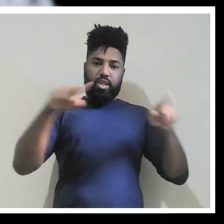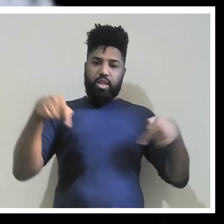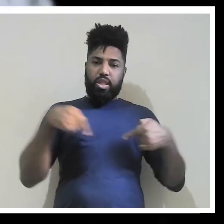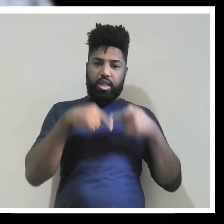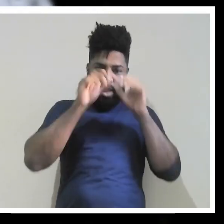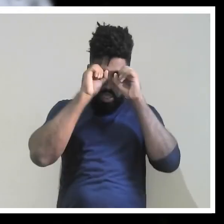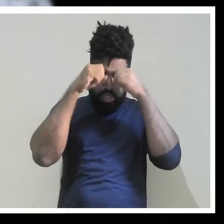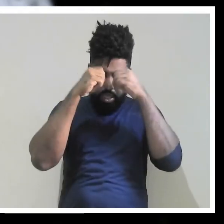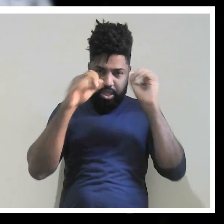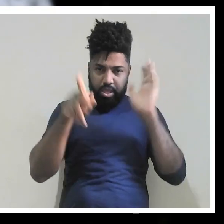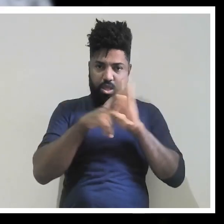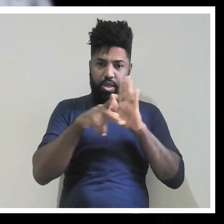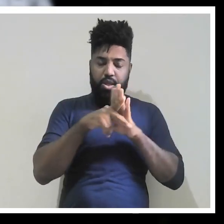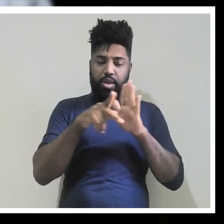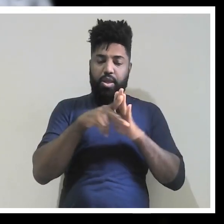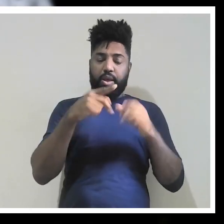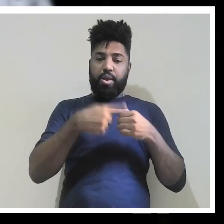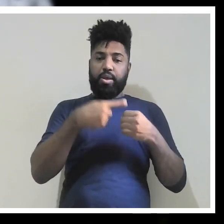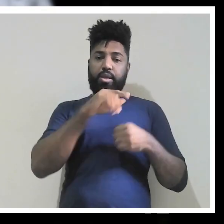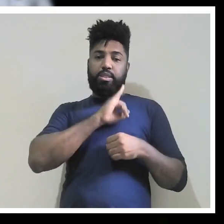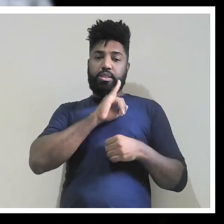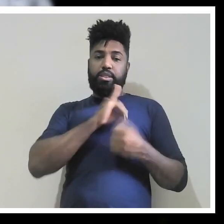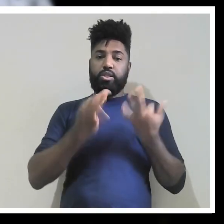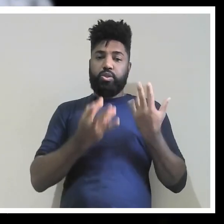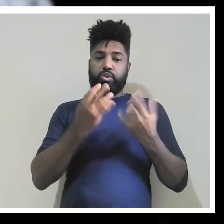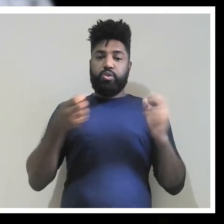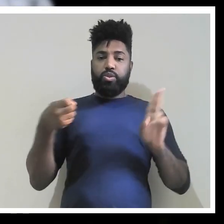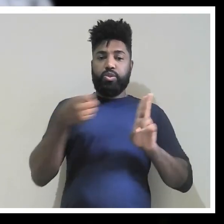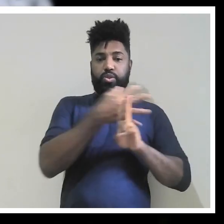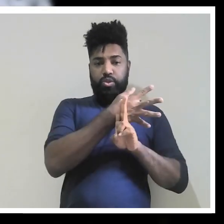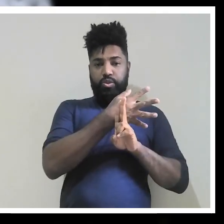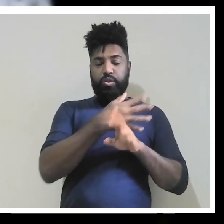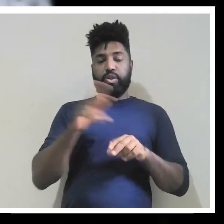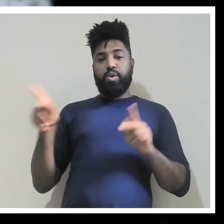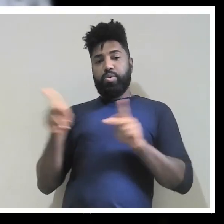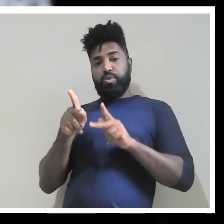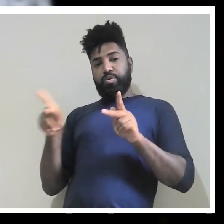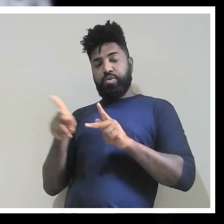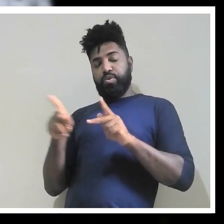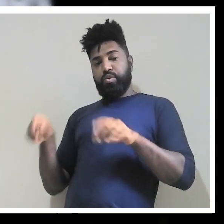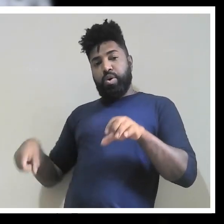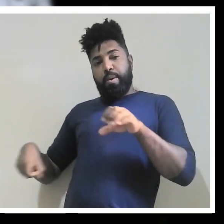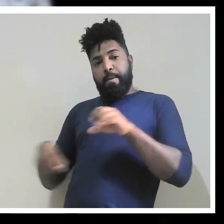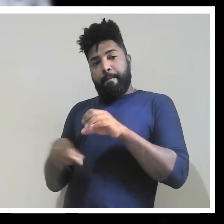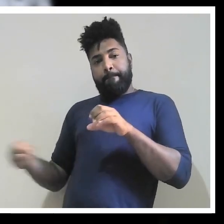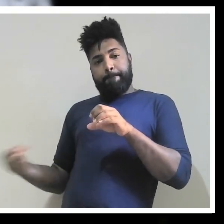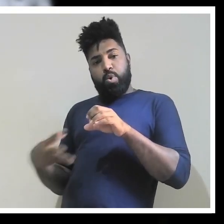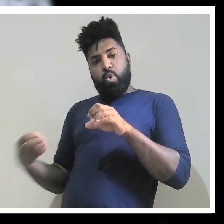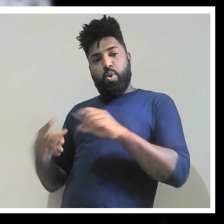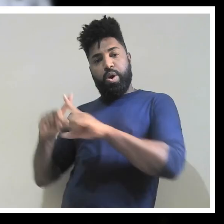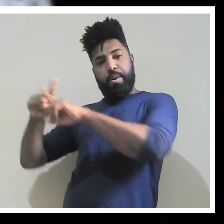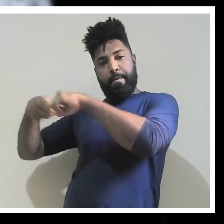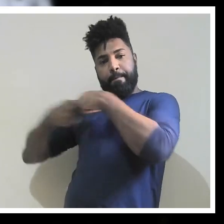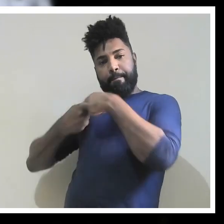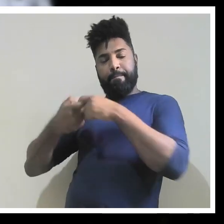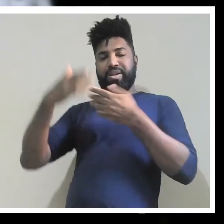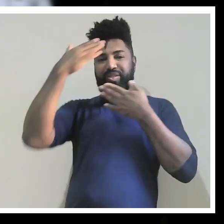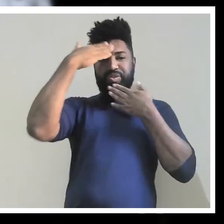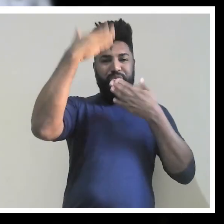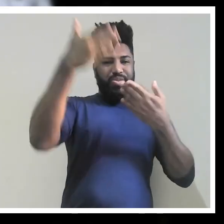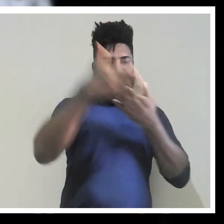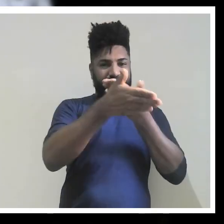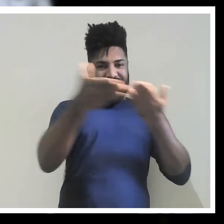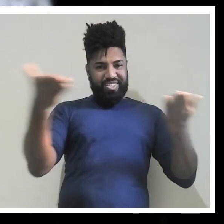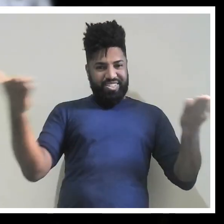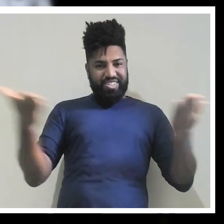da UFTM, o professor Fábio Gorzoni Doro, que me emprestou sua bomba de vácuo para que nós pudéssemos fazer esse vídeo. E então eu fico muito grato